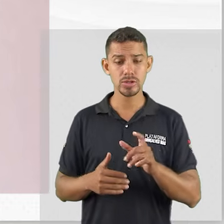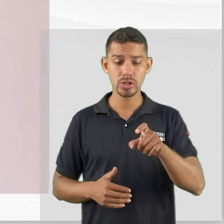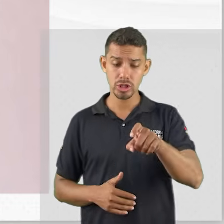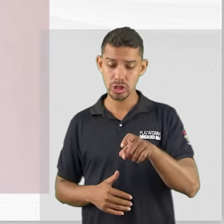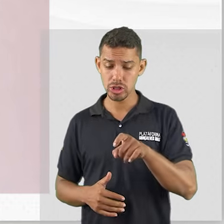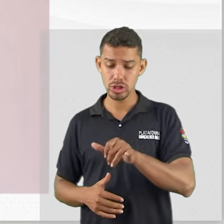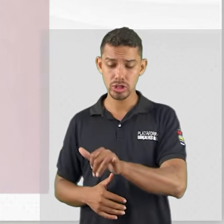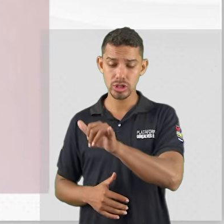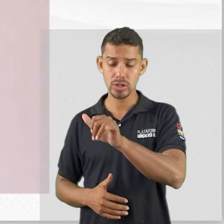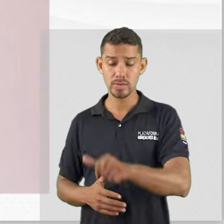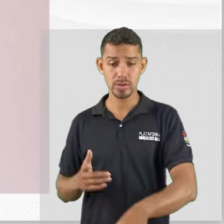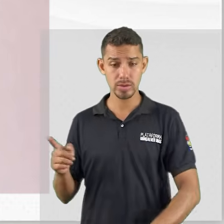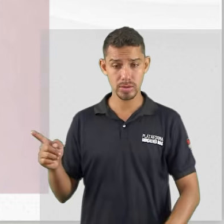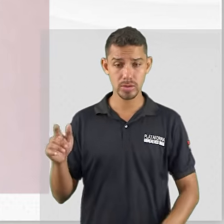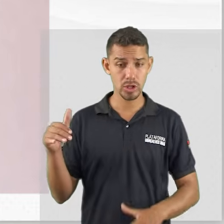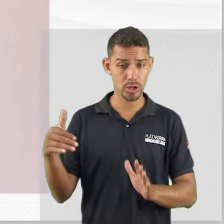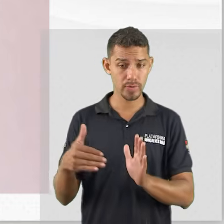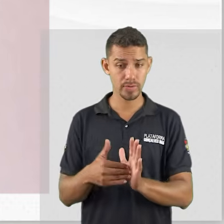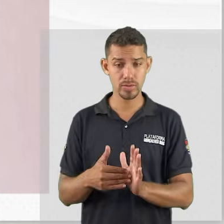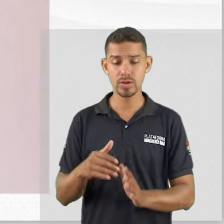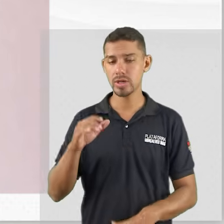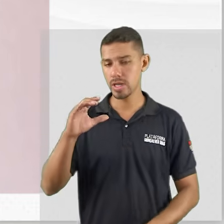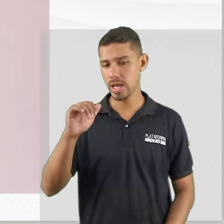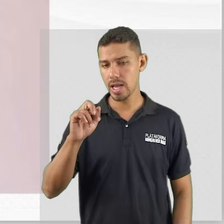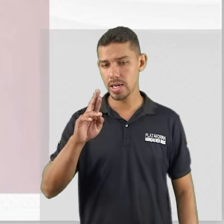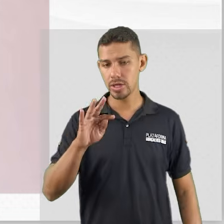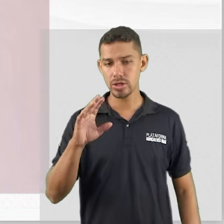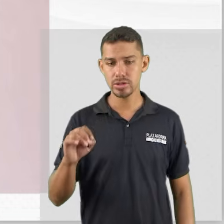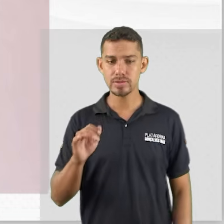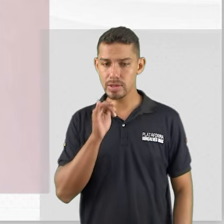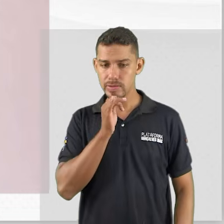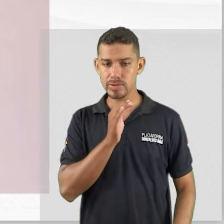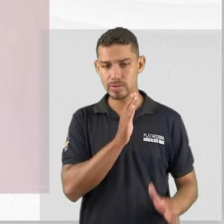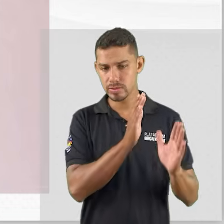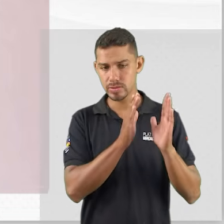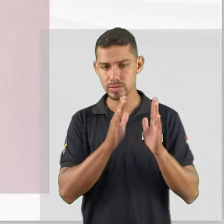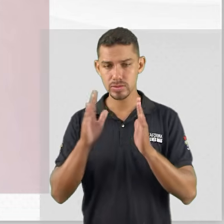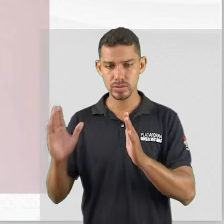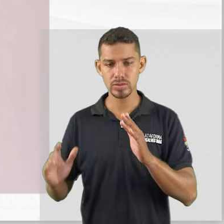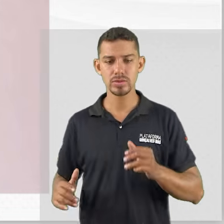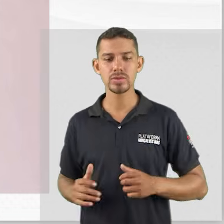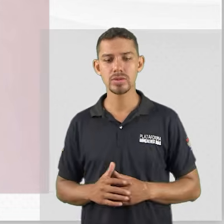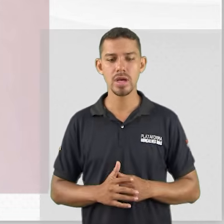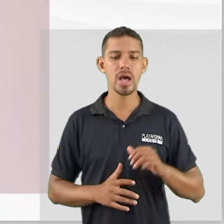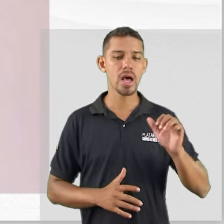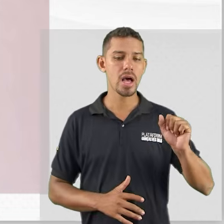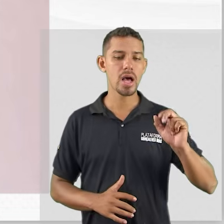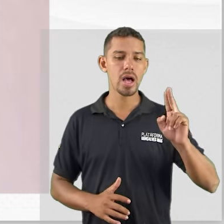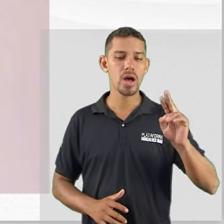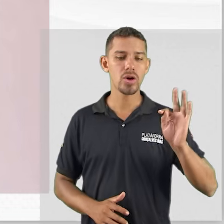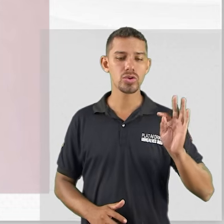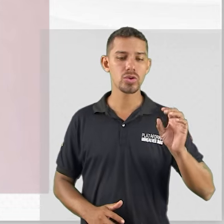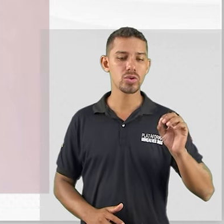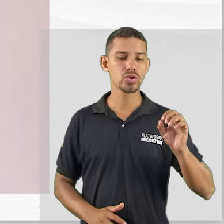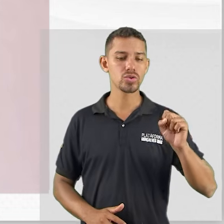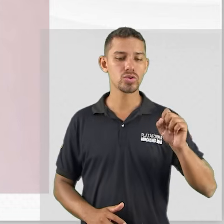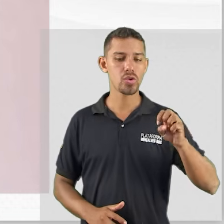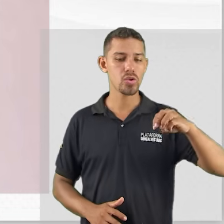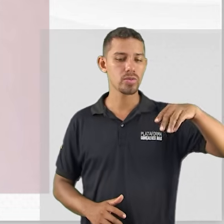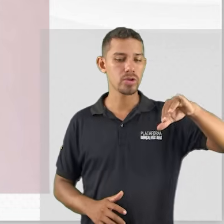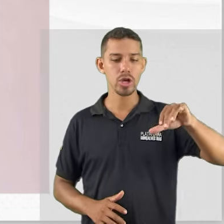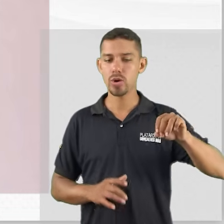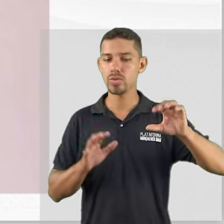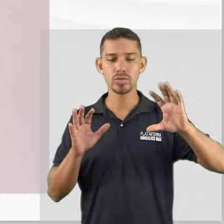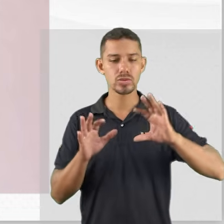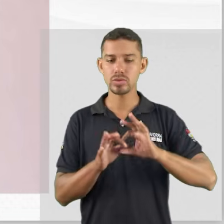o Y, né? Que vocês podem ver aí no final do cariótipo, nós temos os cromossomos autossômicos, né? Que são cromossomos que não estão